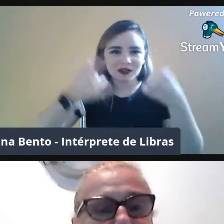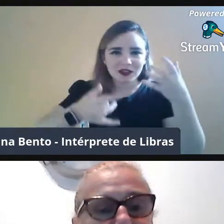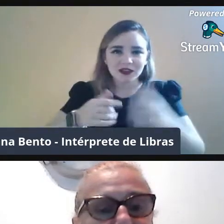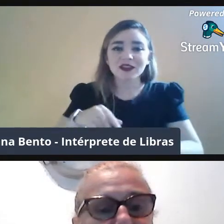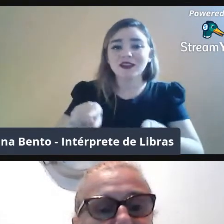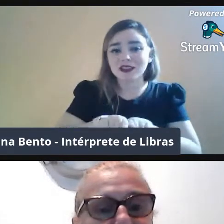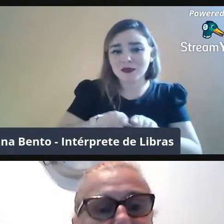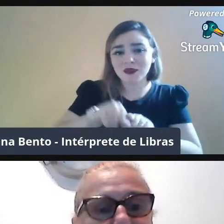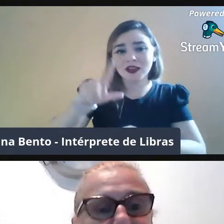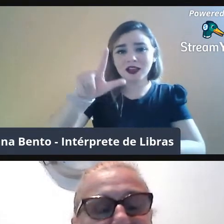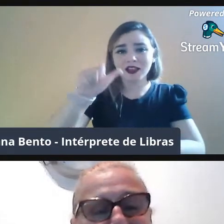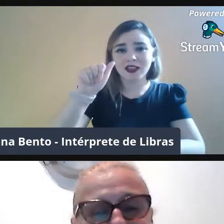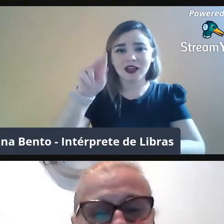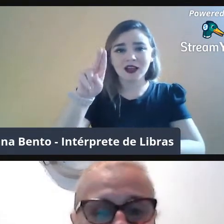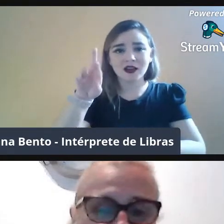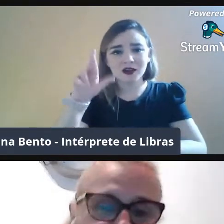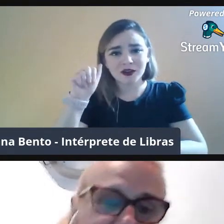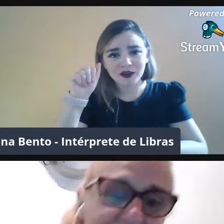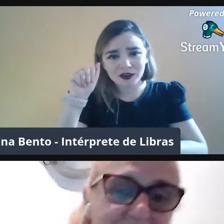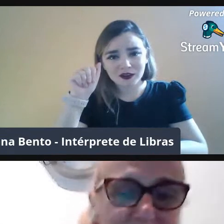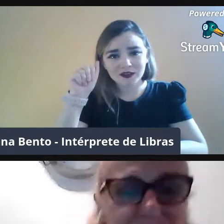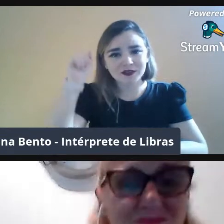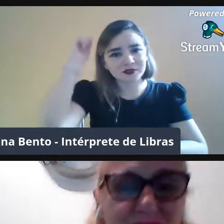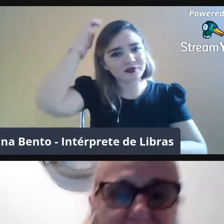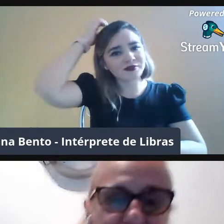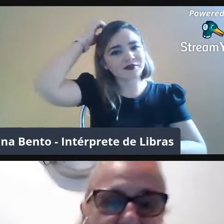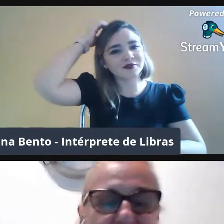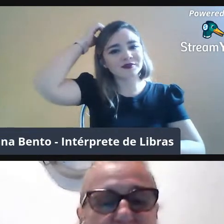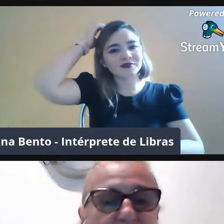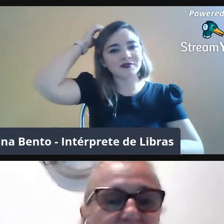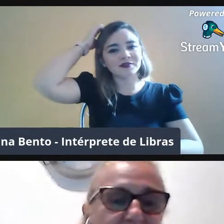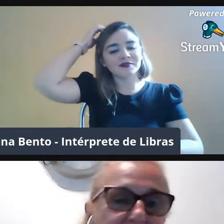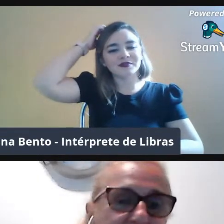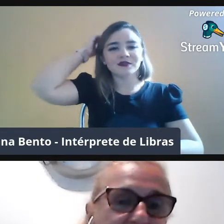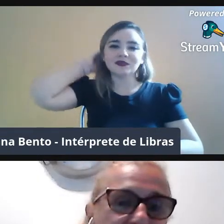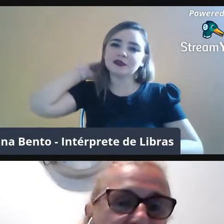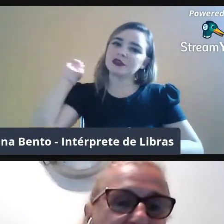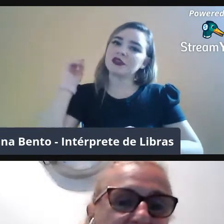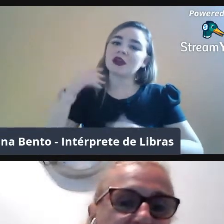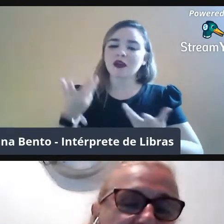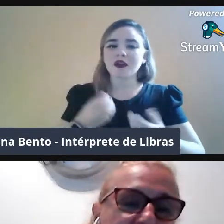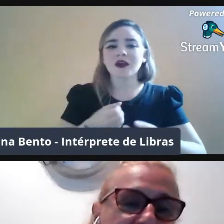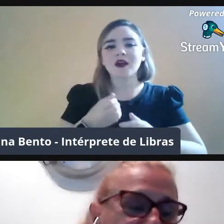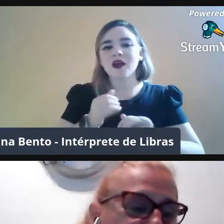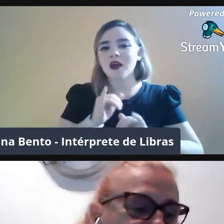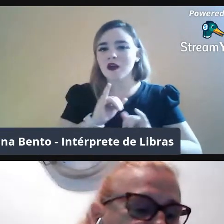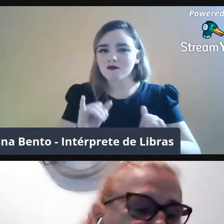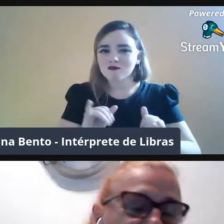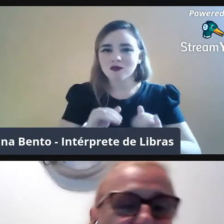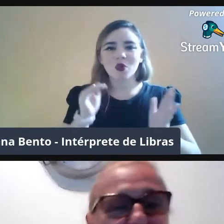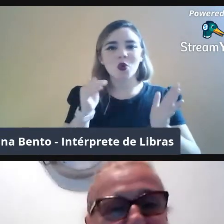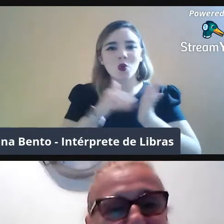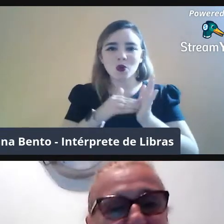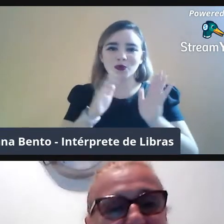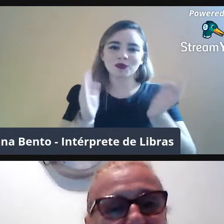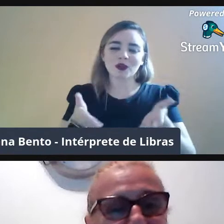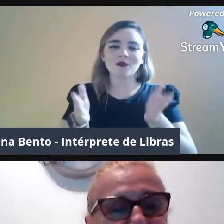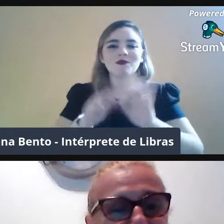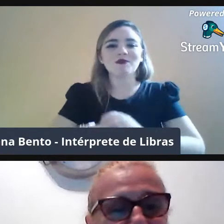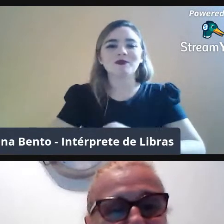a Laura. E agora eu quero passar para vocês fazerem as últimas considerações. Quer falar, Tati?